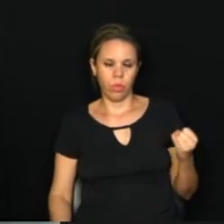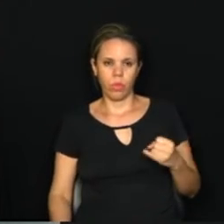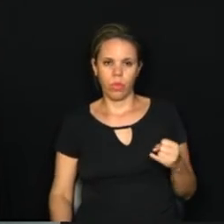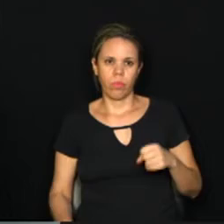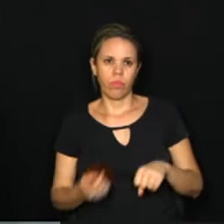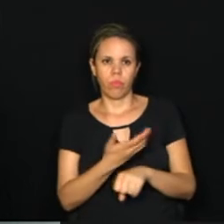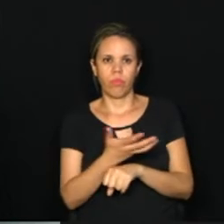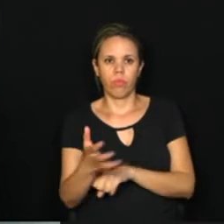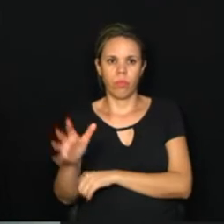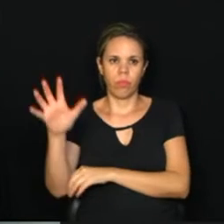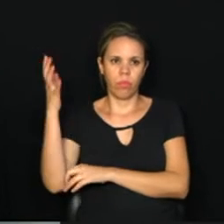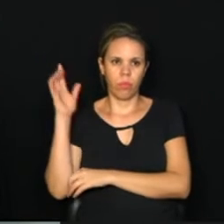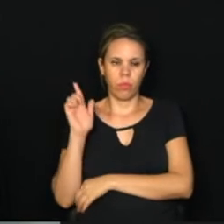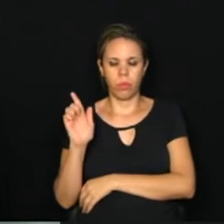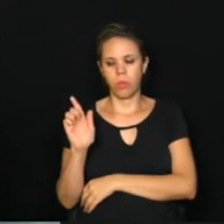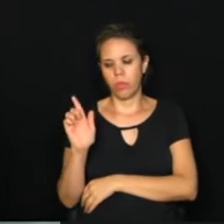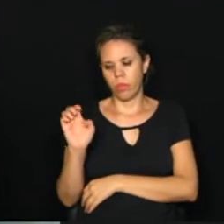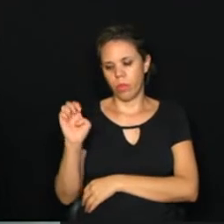Genebra.